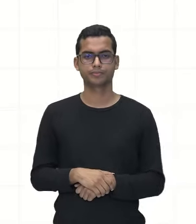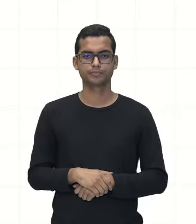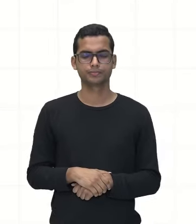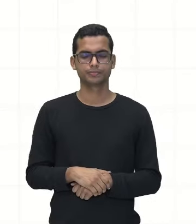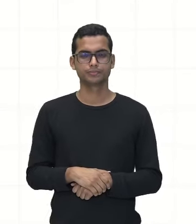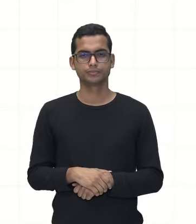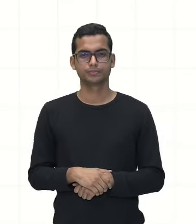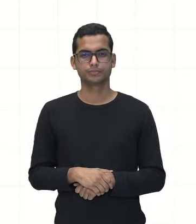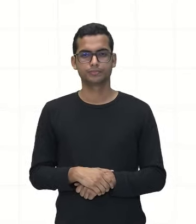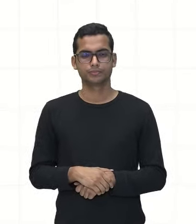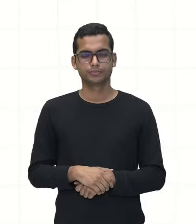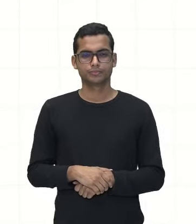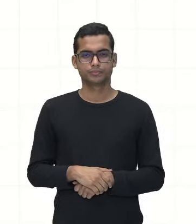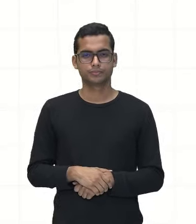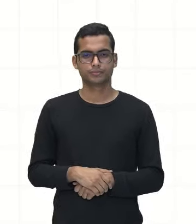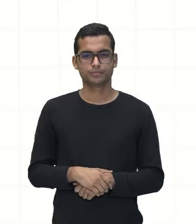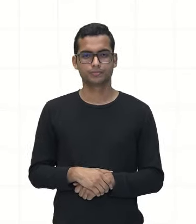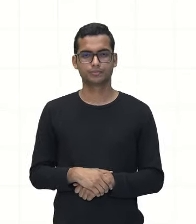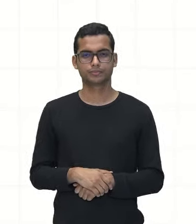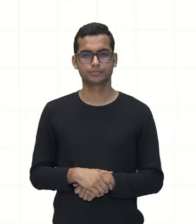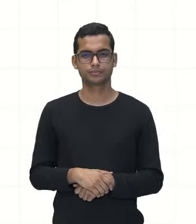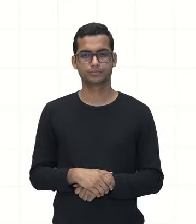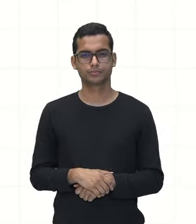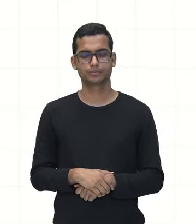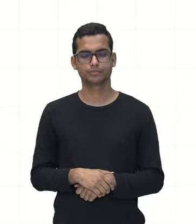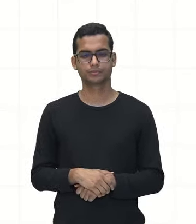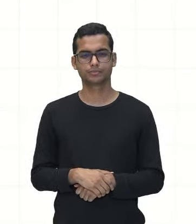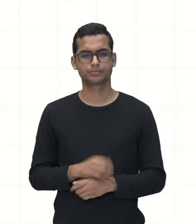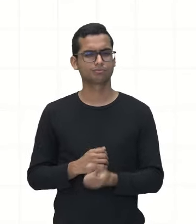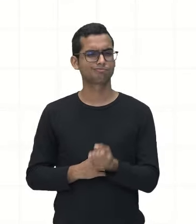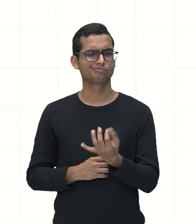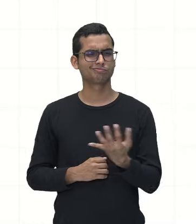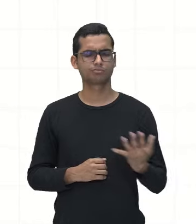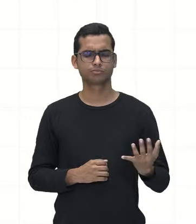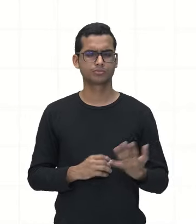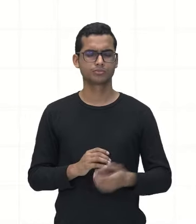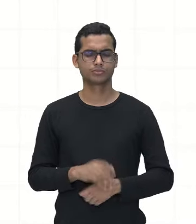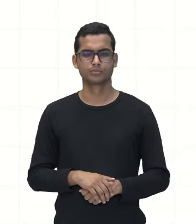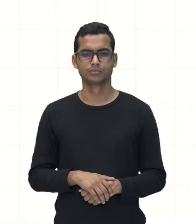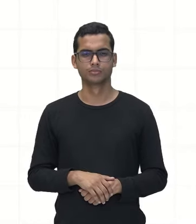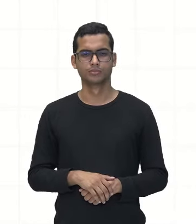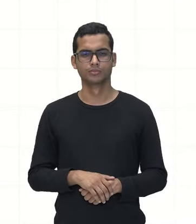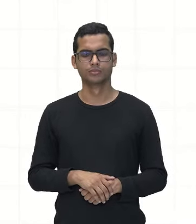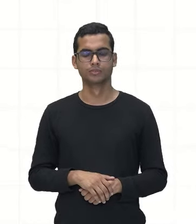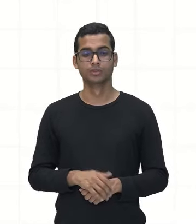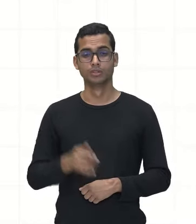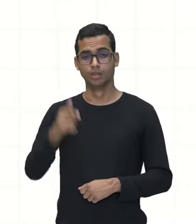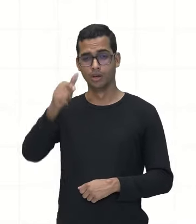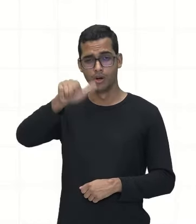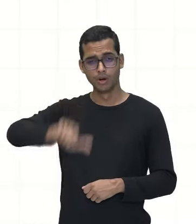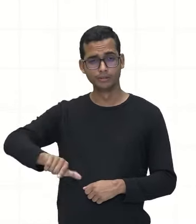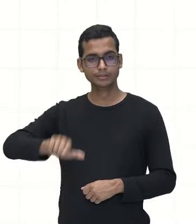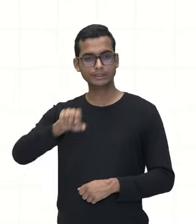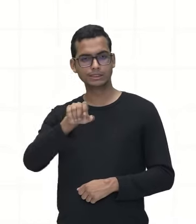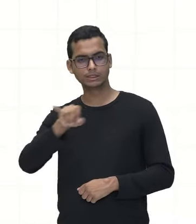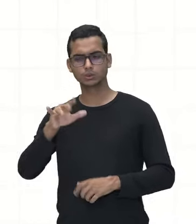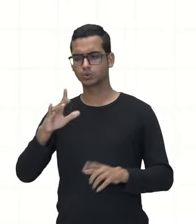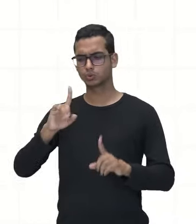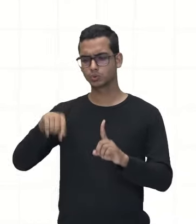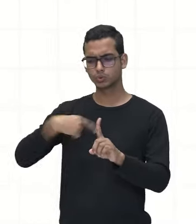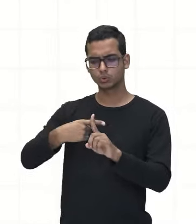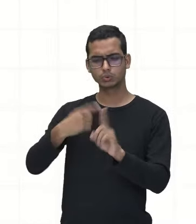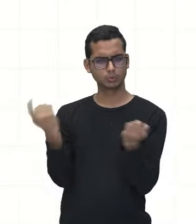R$20. Quanto vocês juntaram no total? Ah, aí você de novo, professor, se eu somar dá certo?